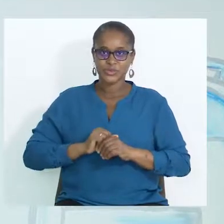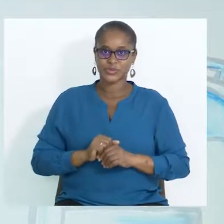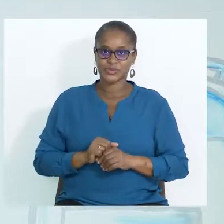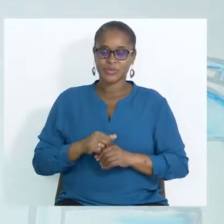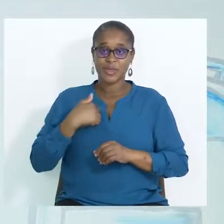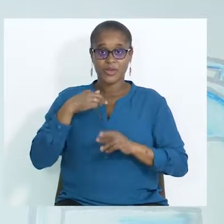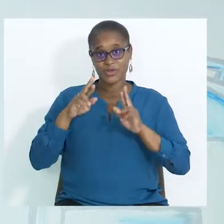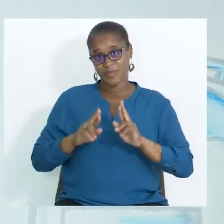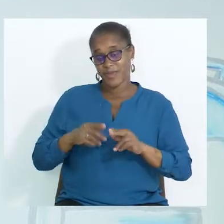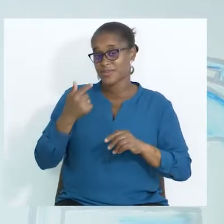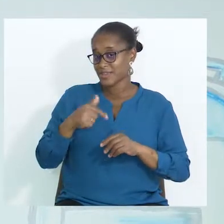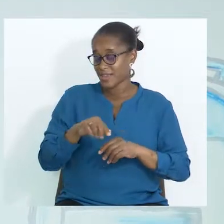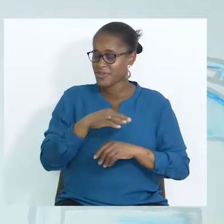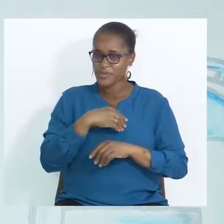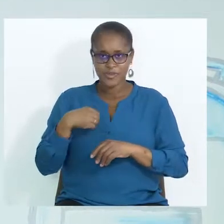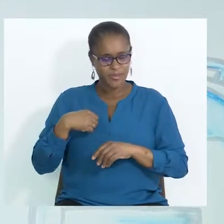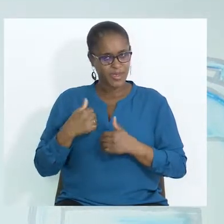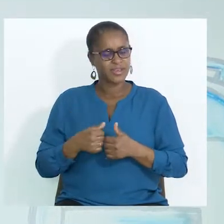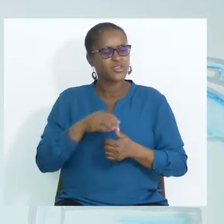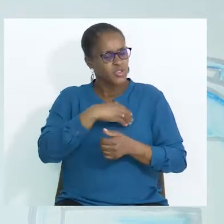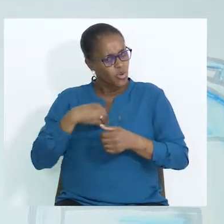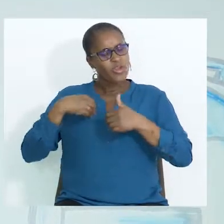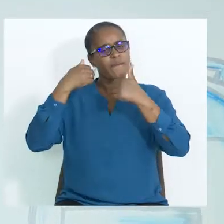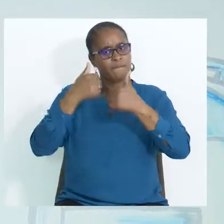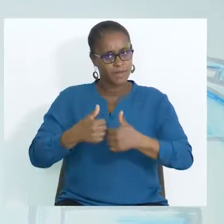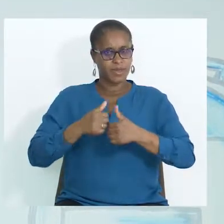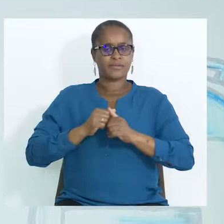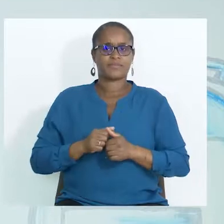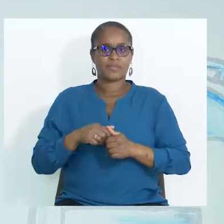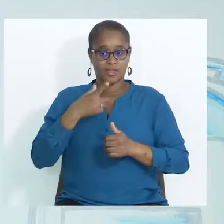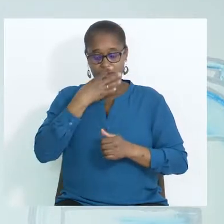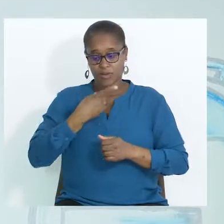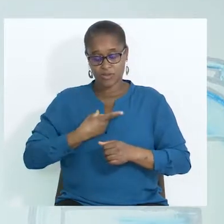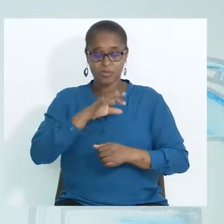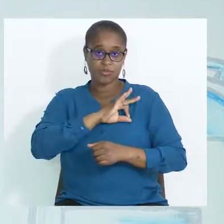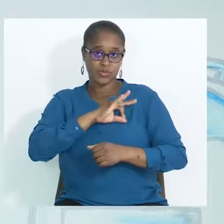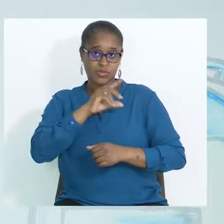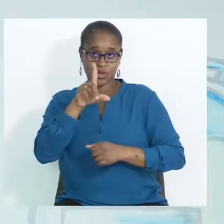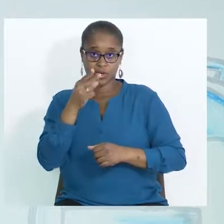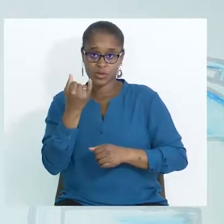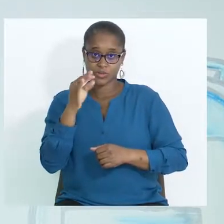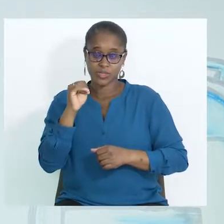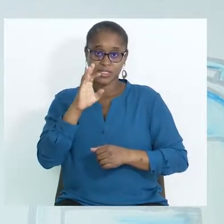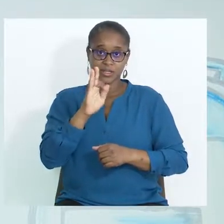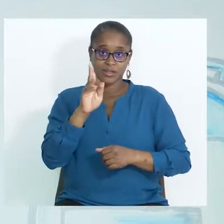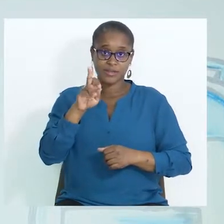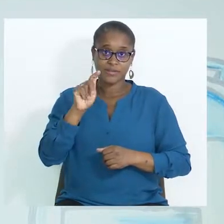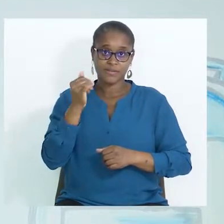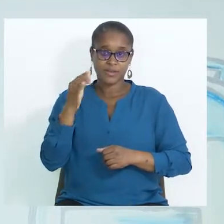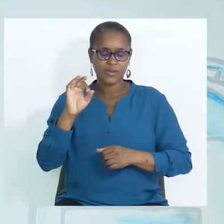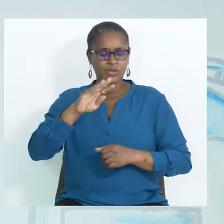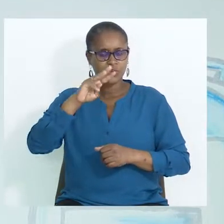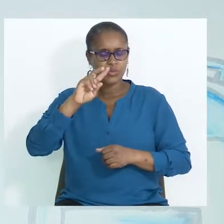meninos espero que estejam bem e saudáveis eu sou a professora Luiza Freire no